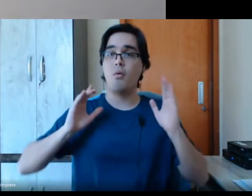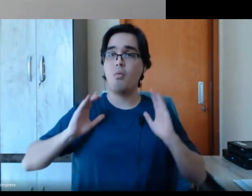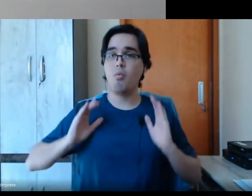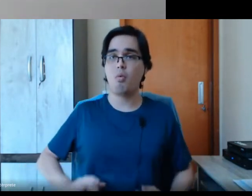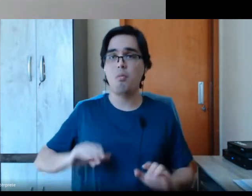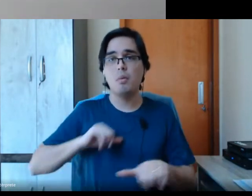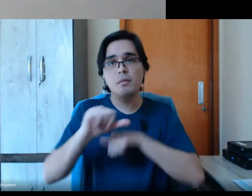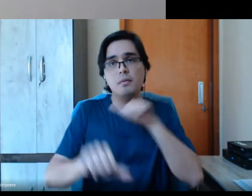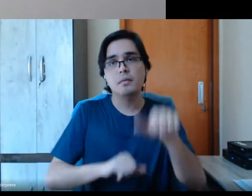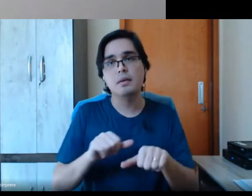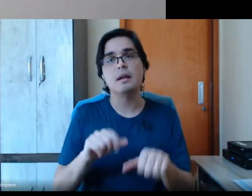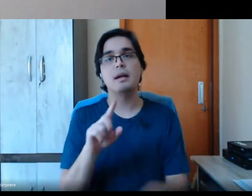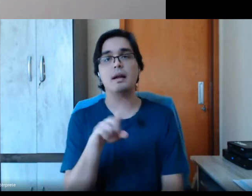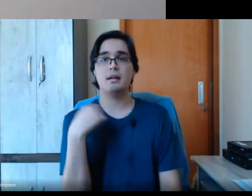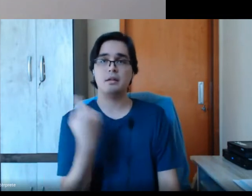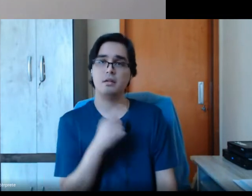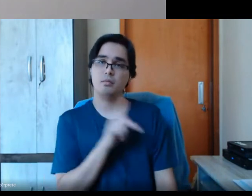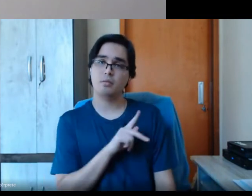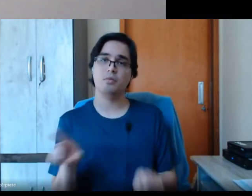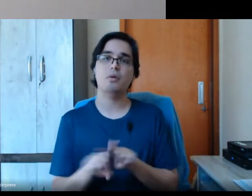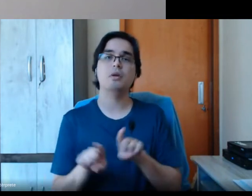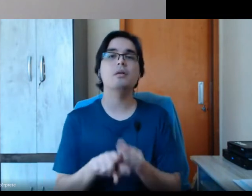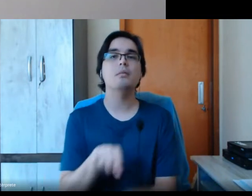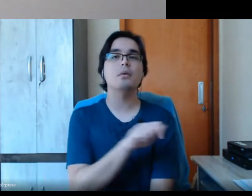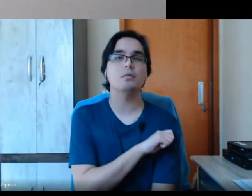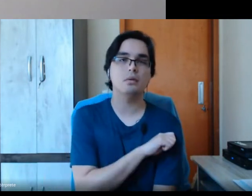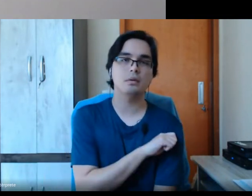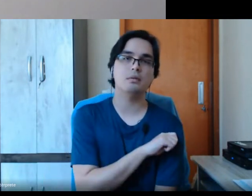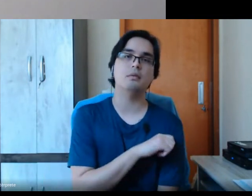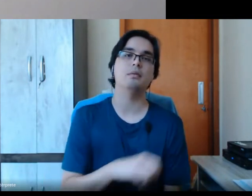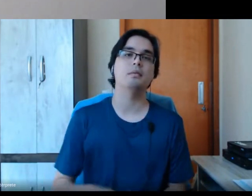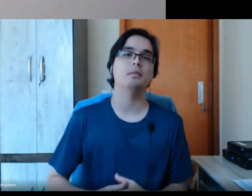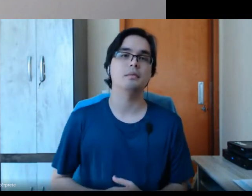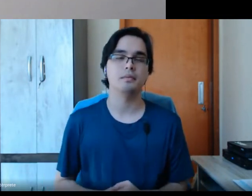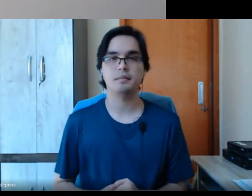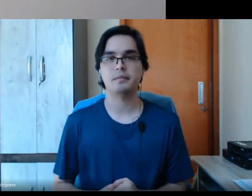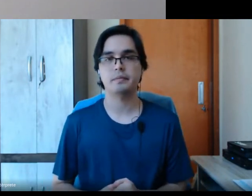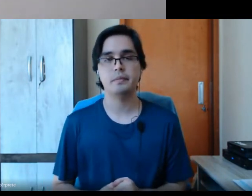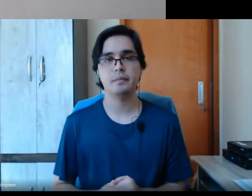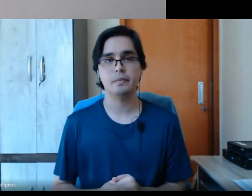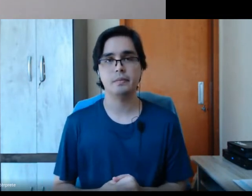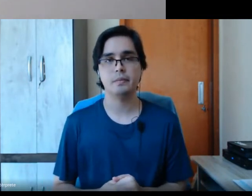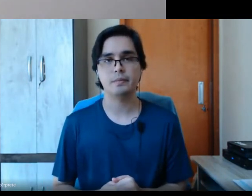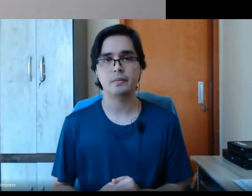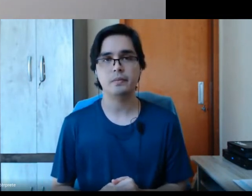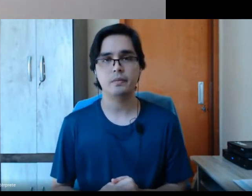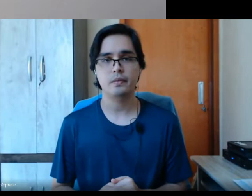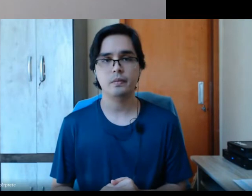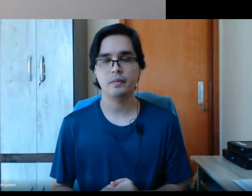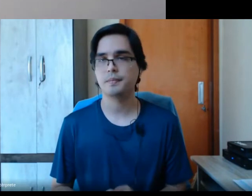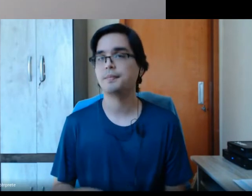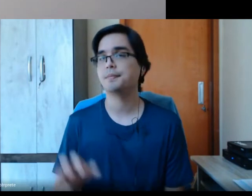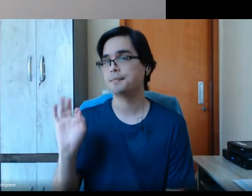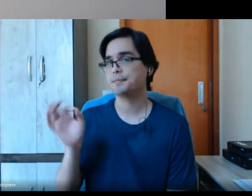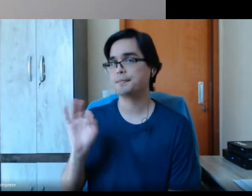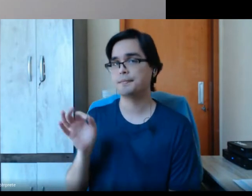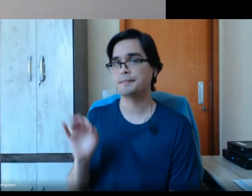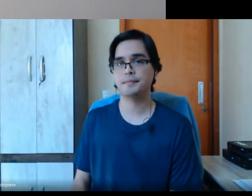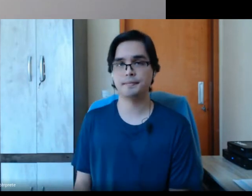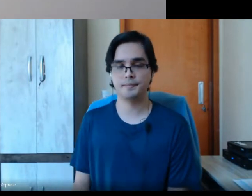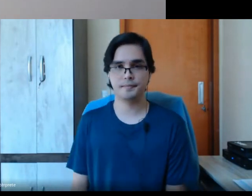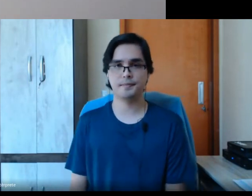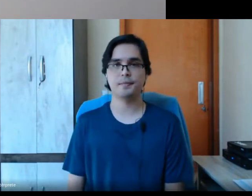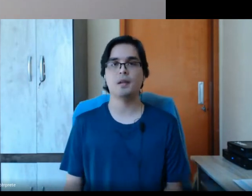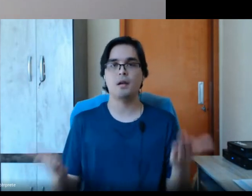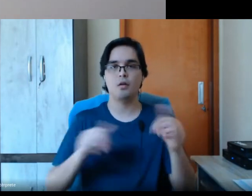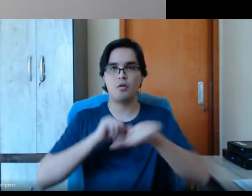gente pensar, essas 4 horas... a gente vai ter que dividir em atividades síncronas e também atividades